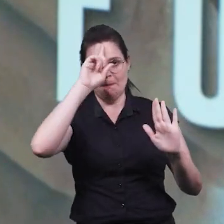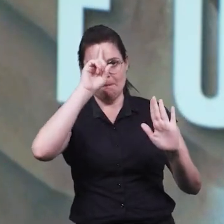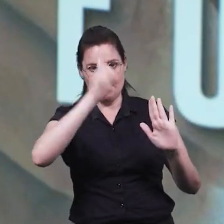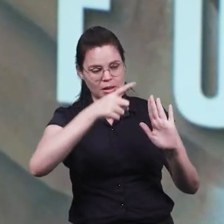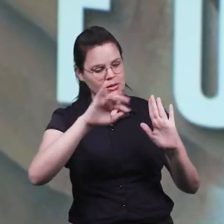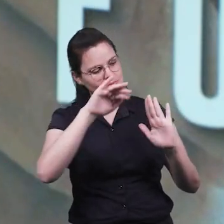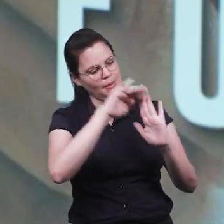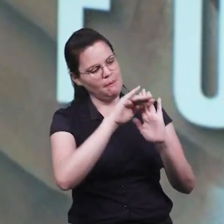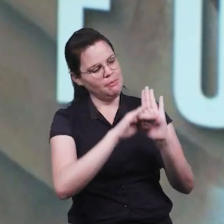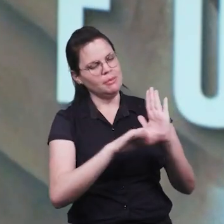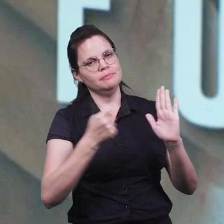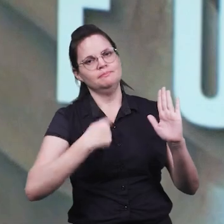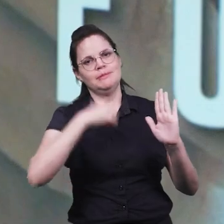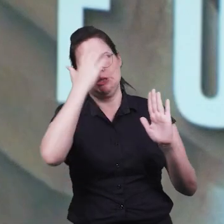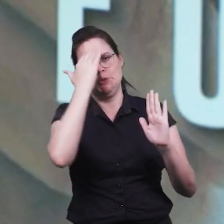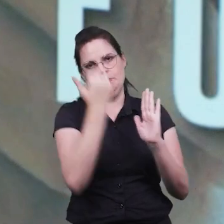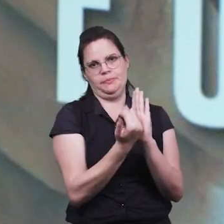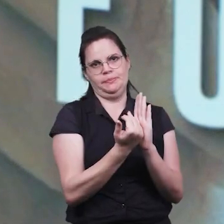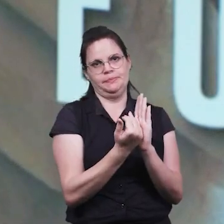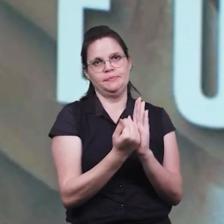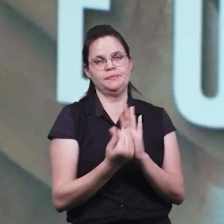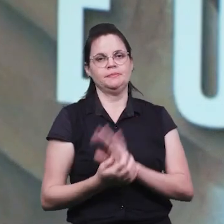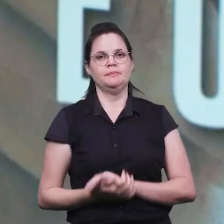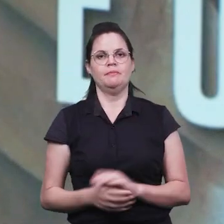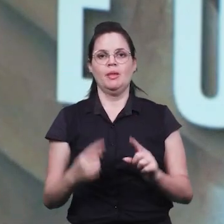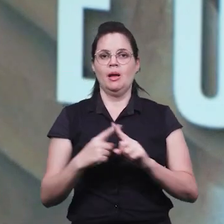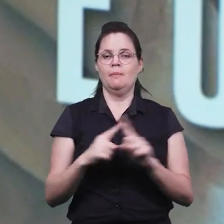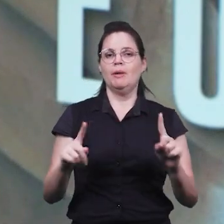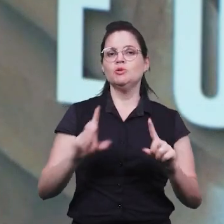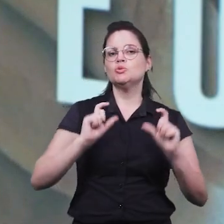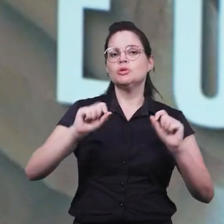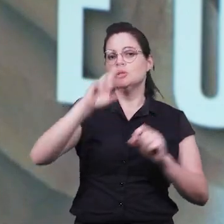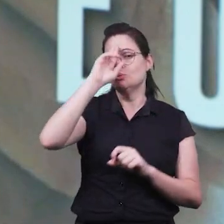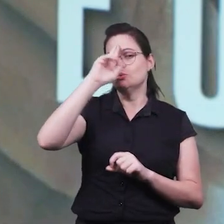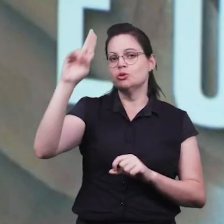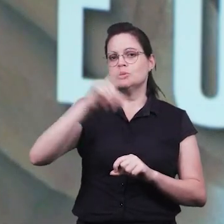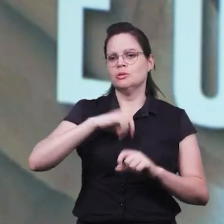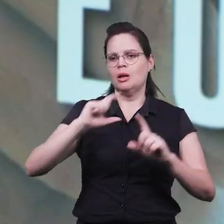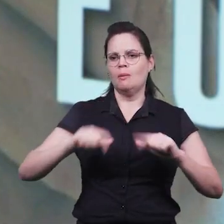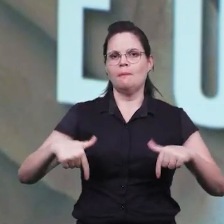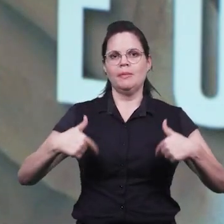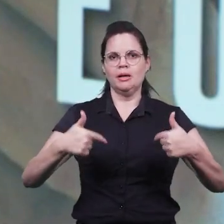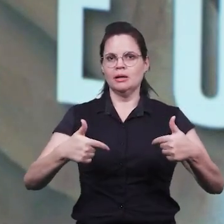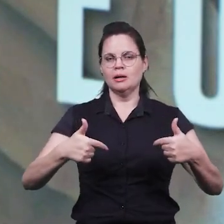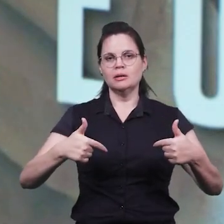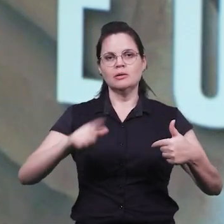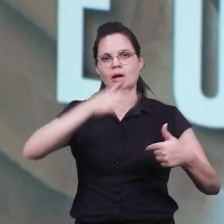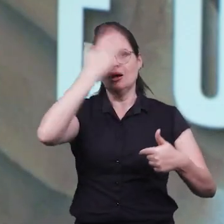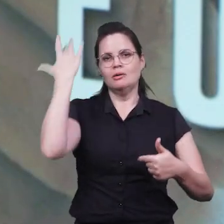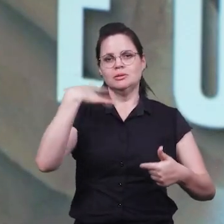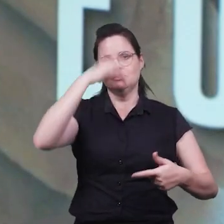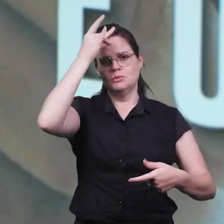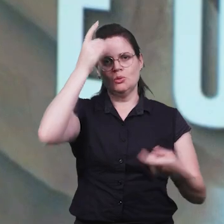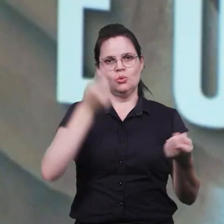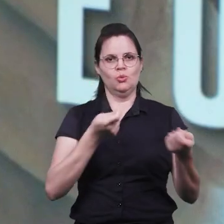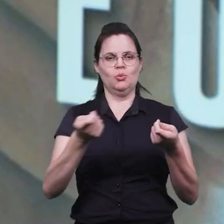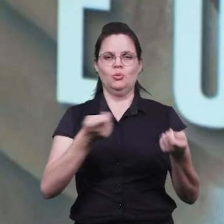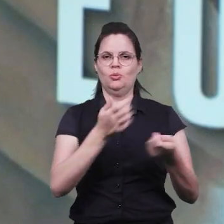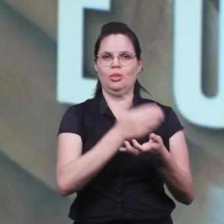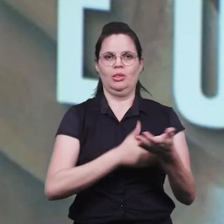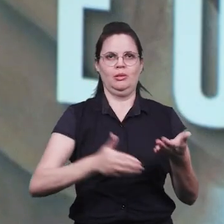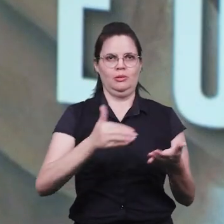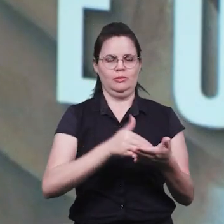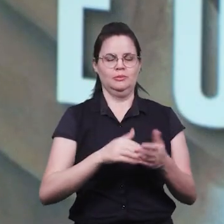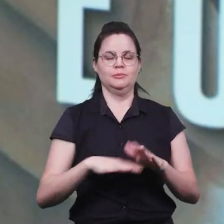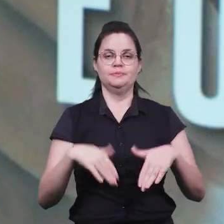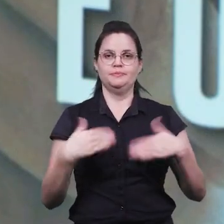Mas a obra que Deus está realizando é o que comanda tudo. Então,